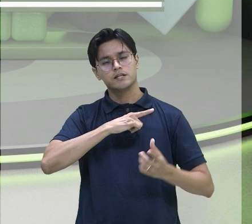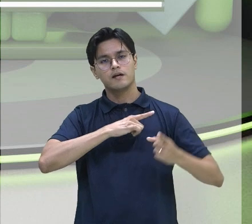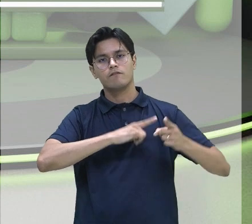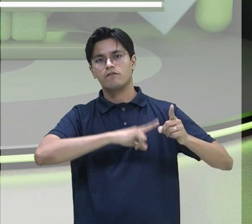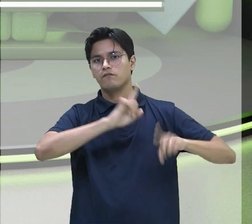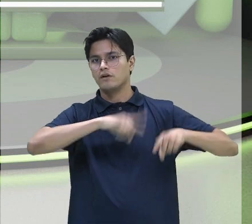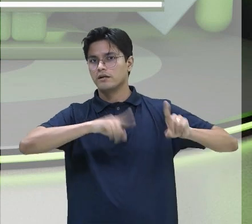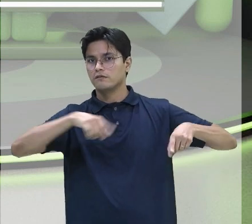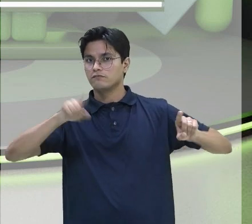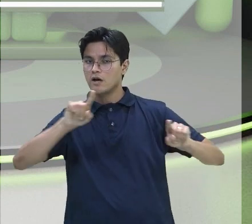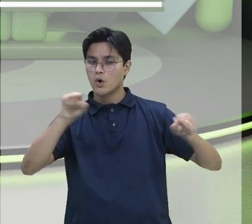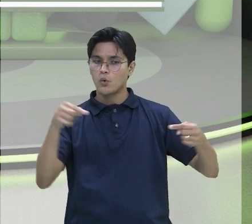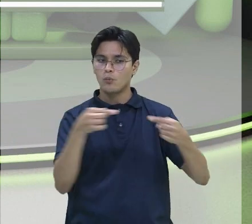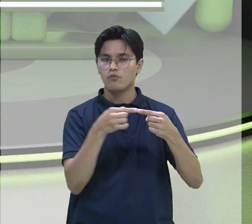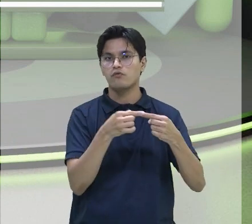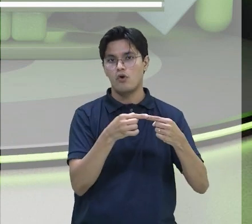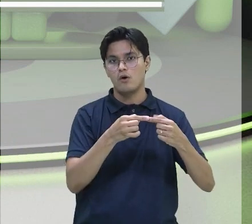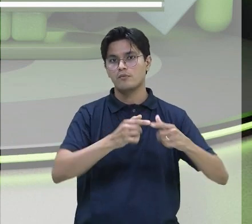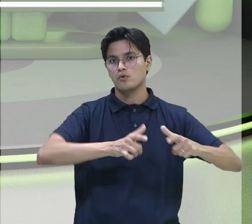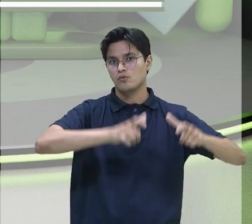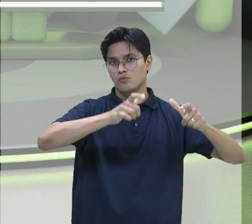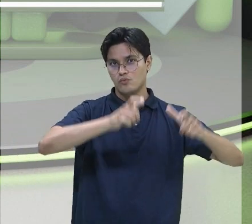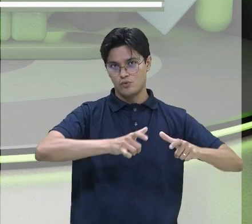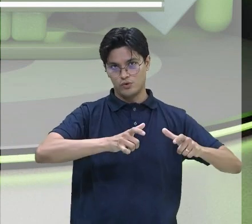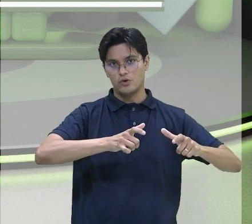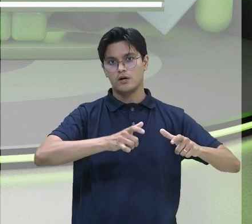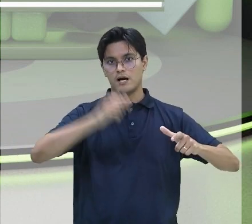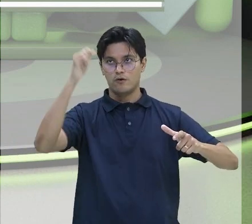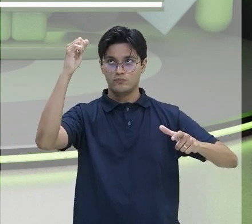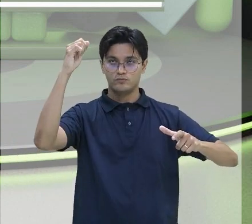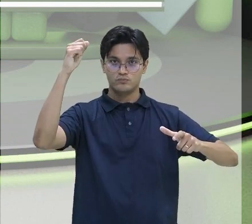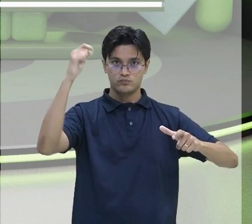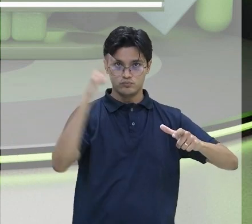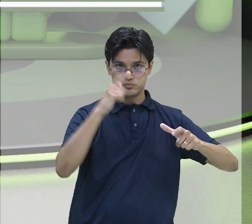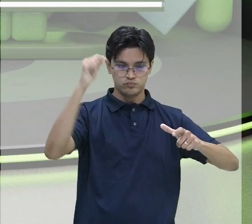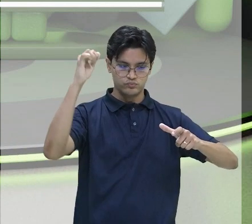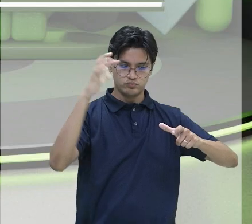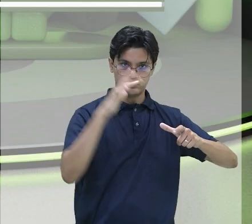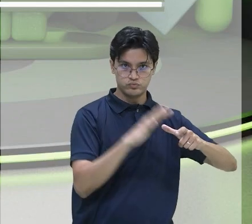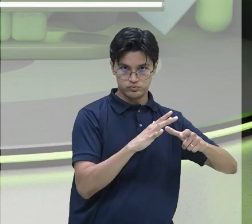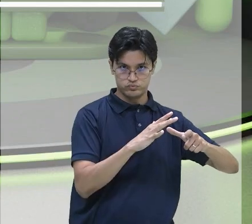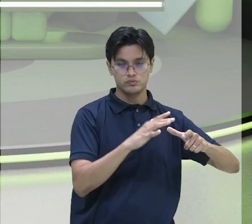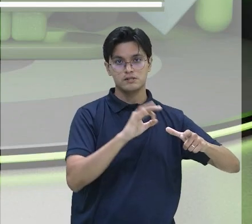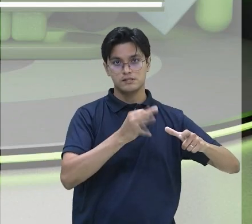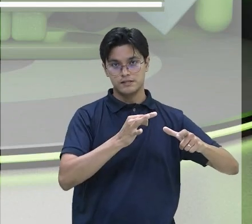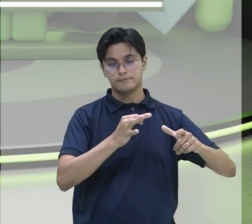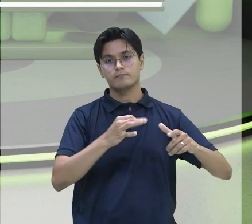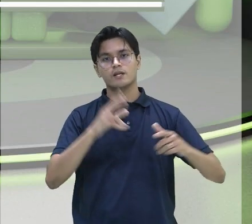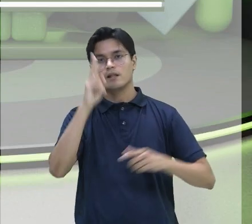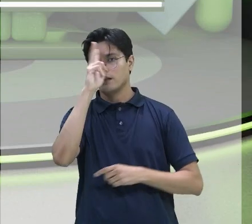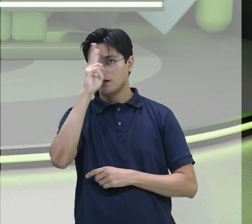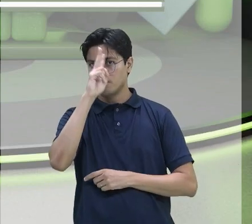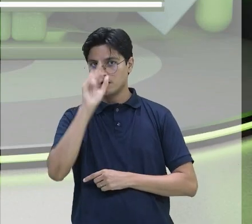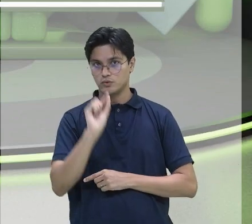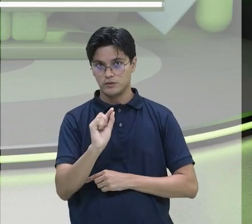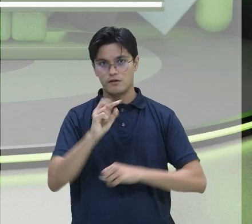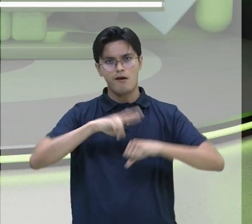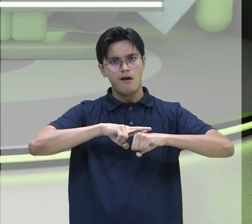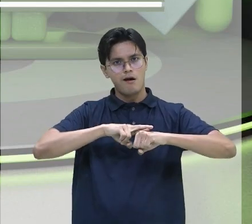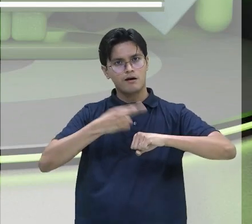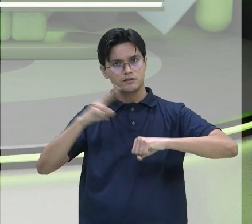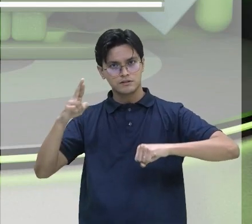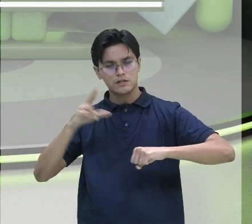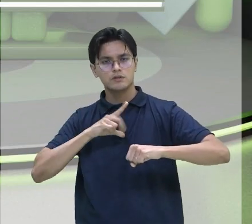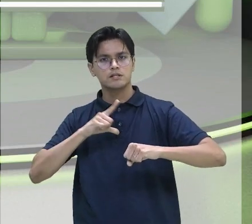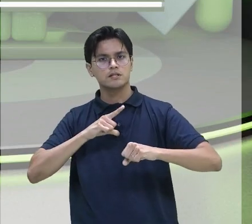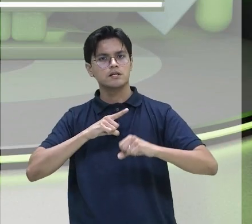conforme a posição no nosso globo terrestre, essa variação. Lembrando que essa radiação, ela vai estar